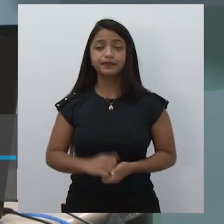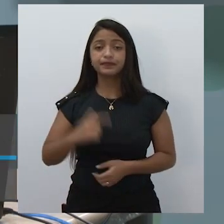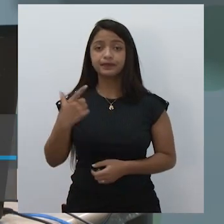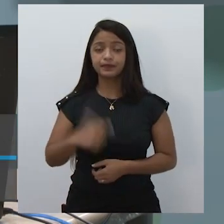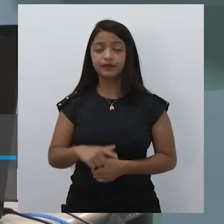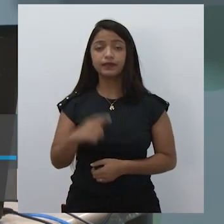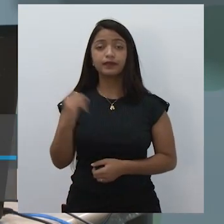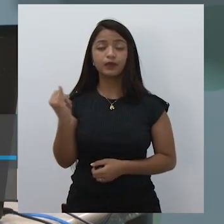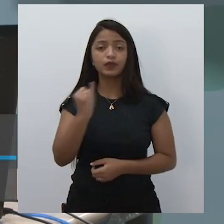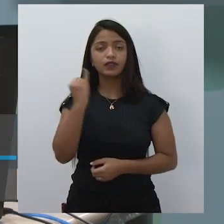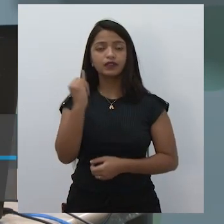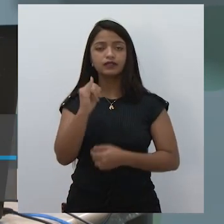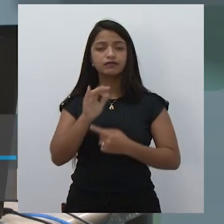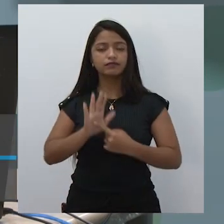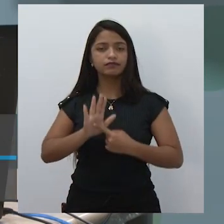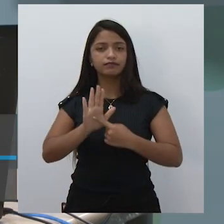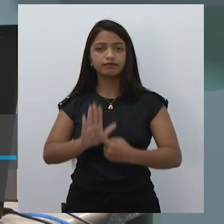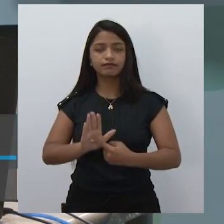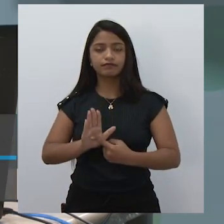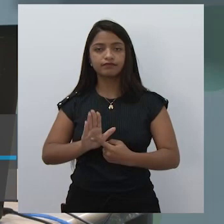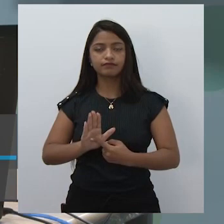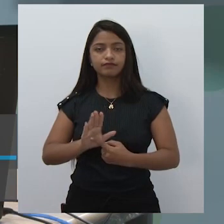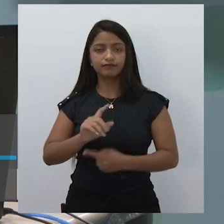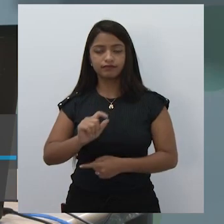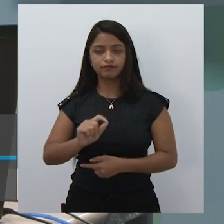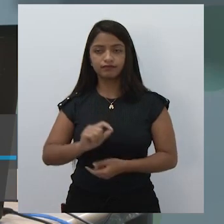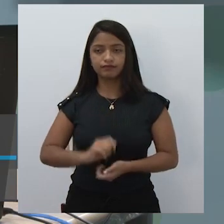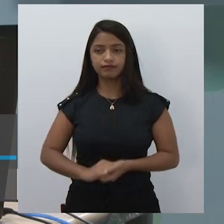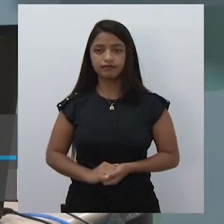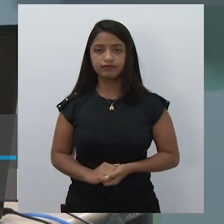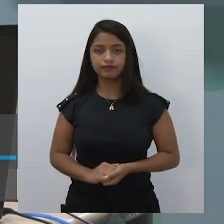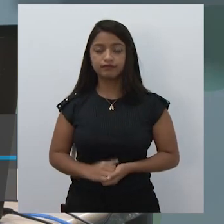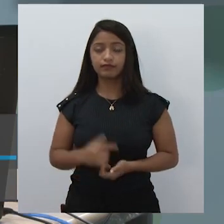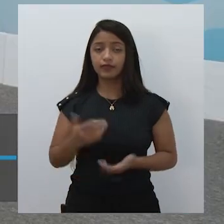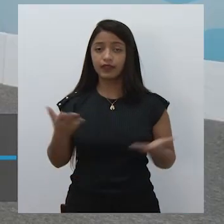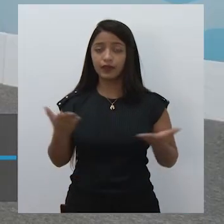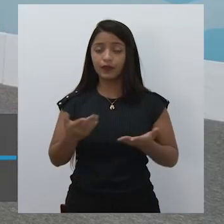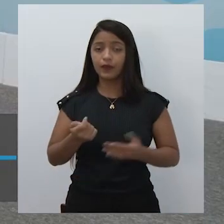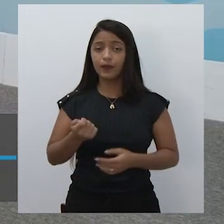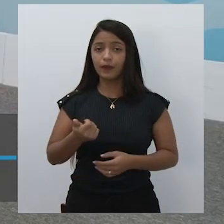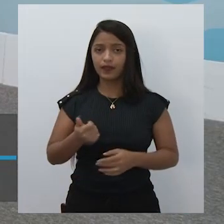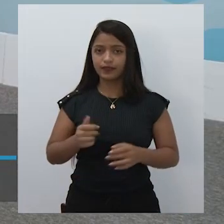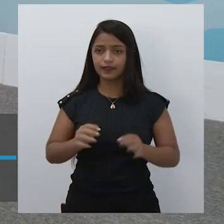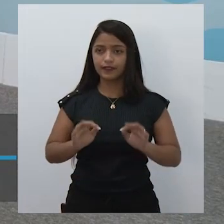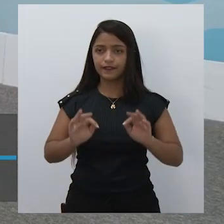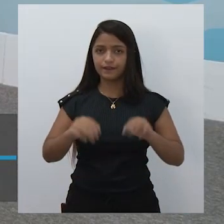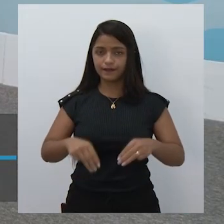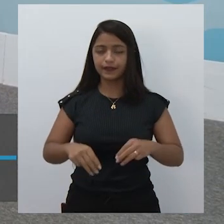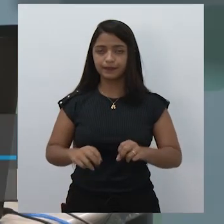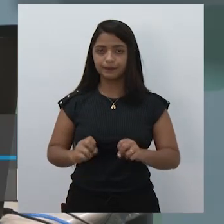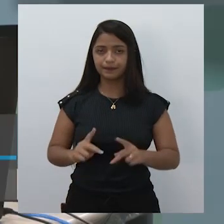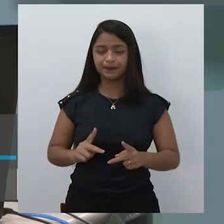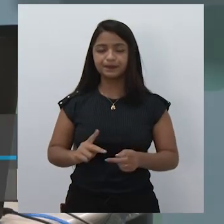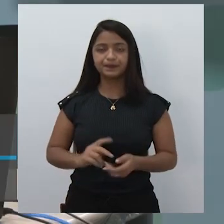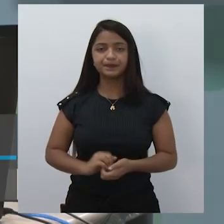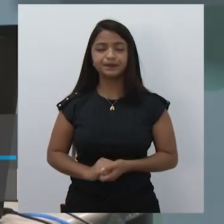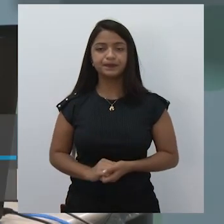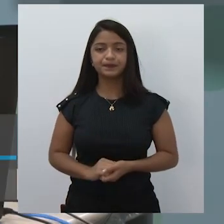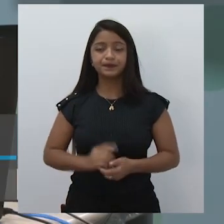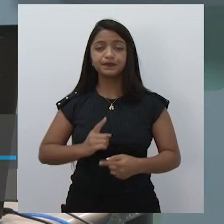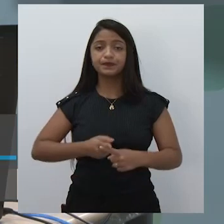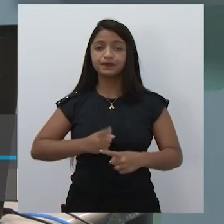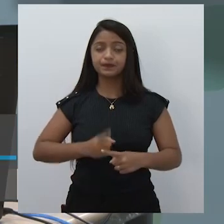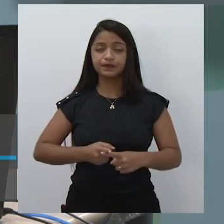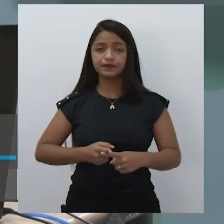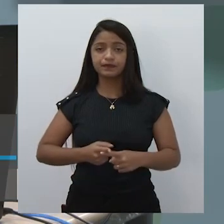importante destacar, e eu vou começar a finalizar, né, esse momento, porque eu quero